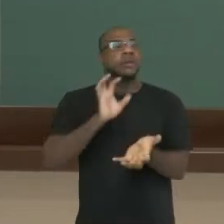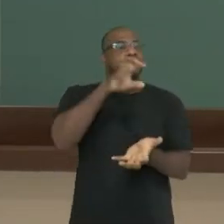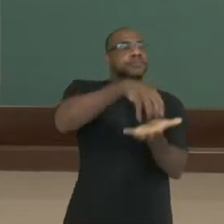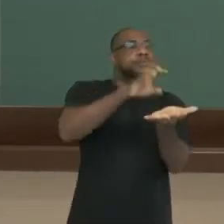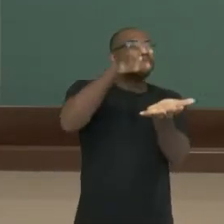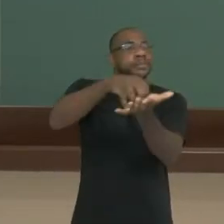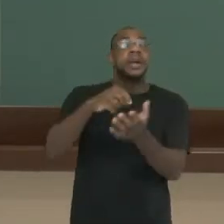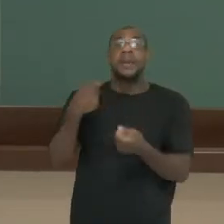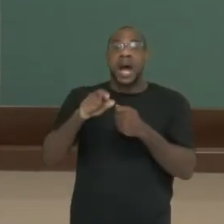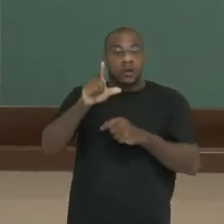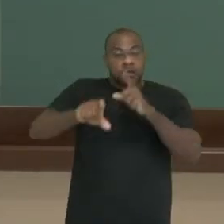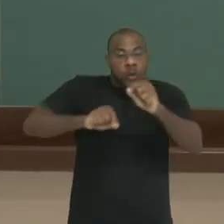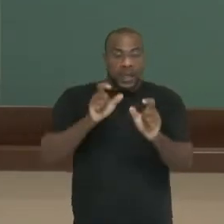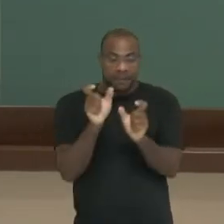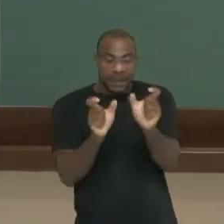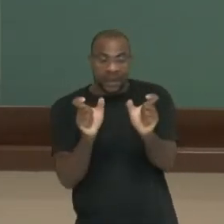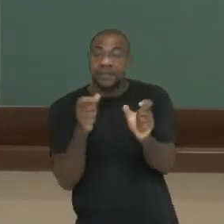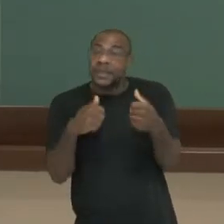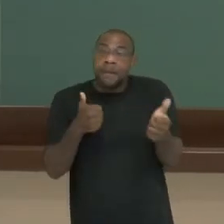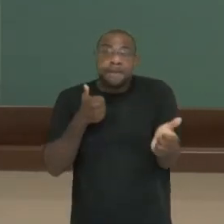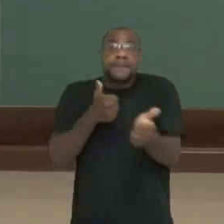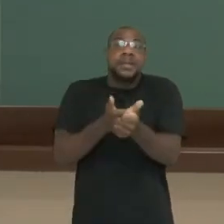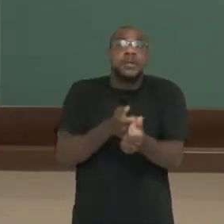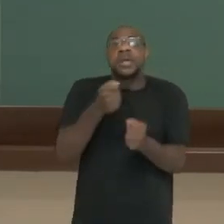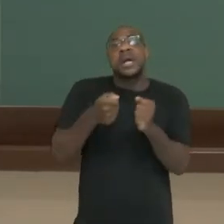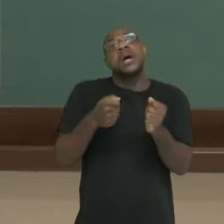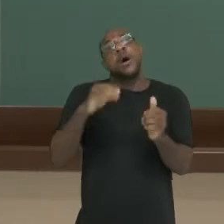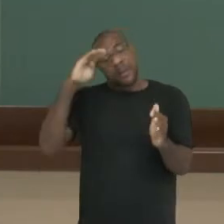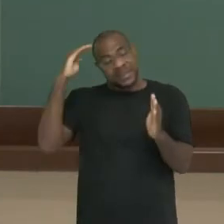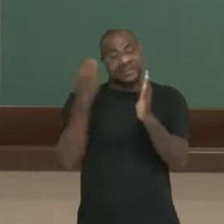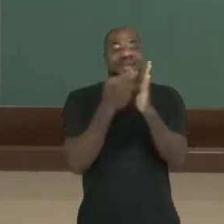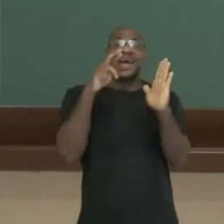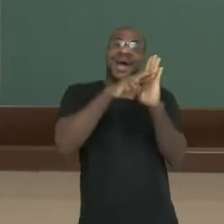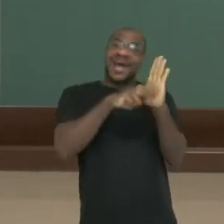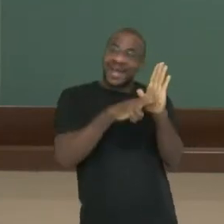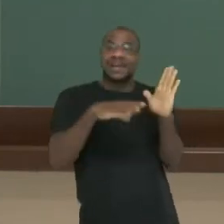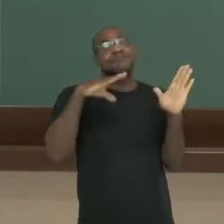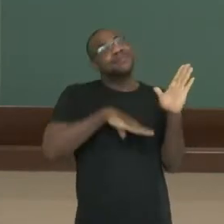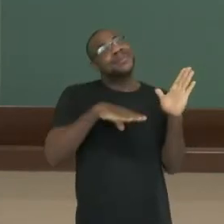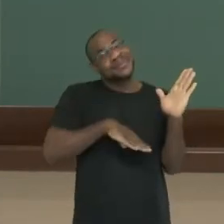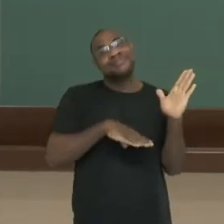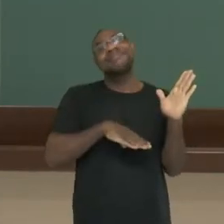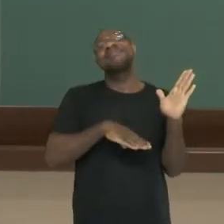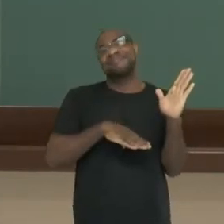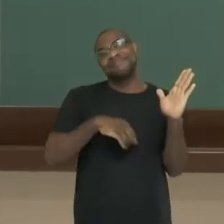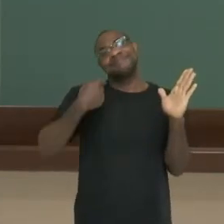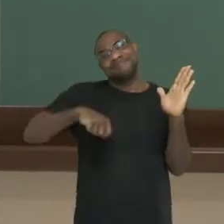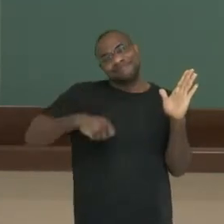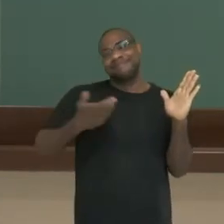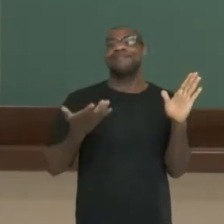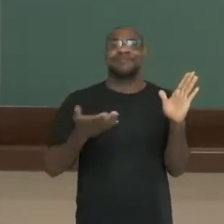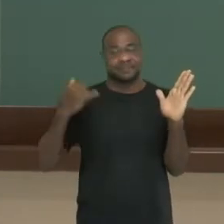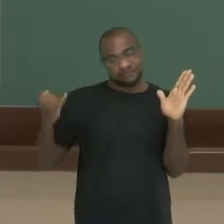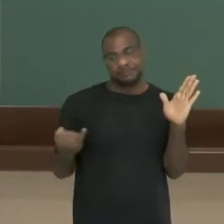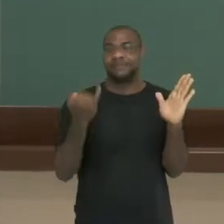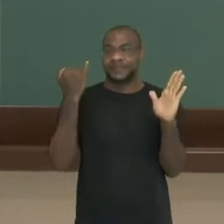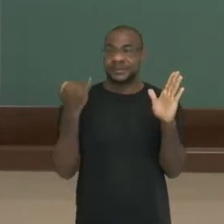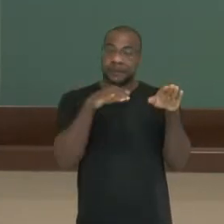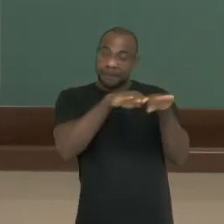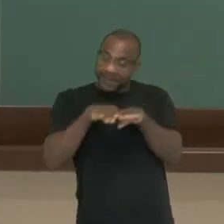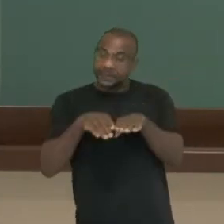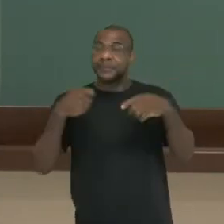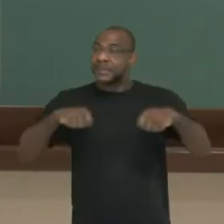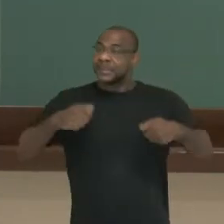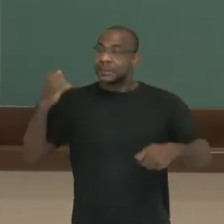escolher as palavras, você procure aproximar mais possível ali a linguagem da norma culta, da língua padrão, né?